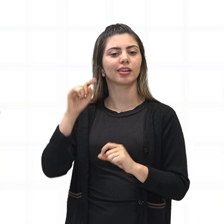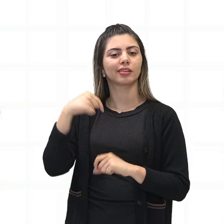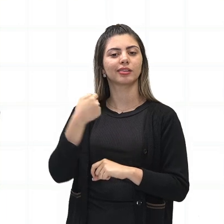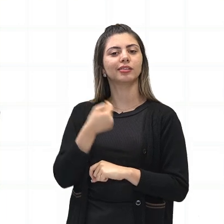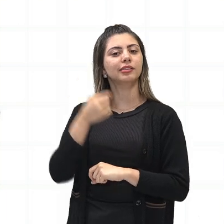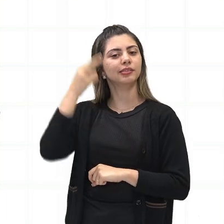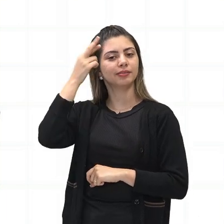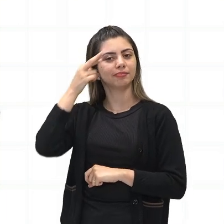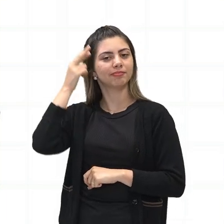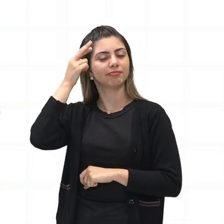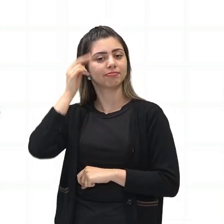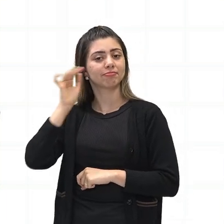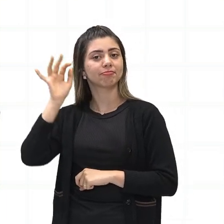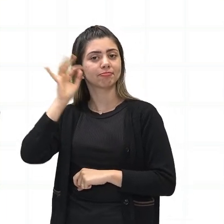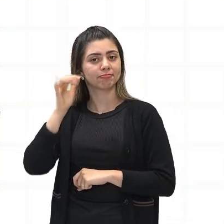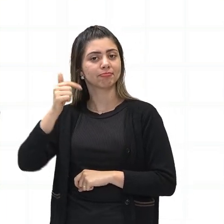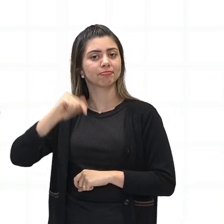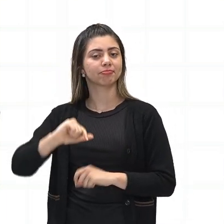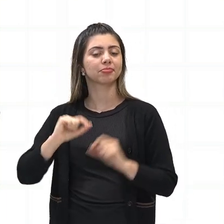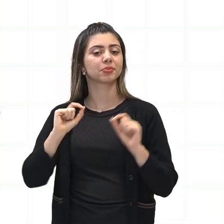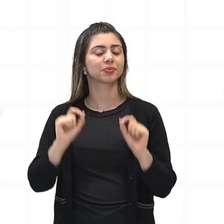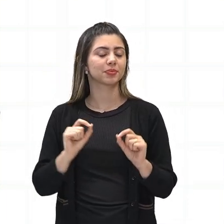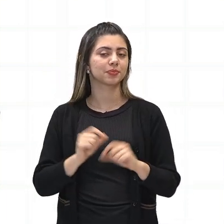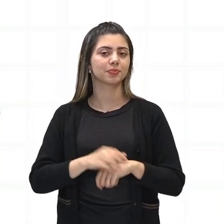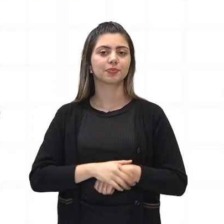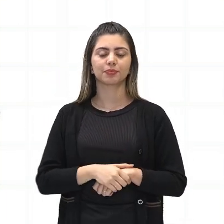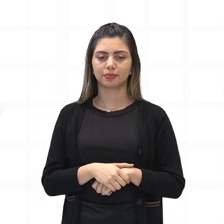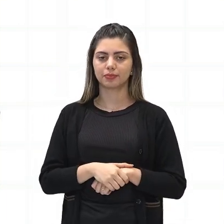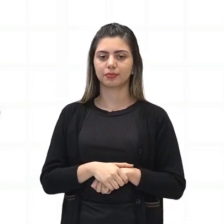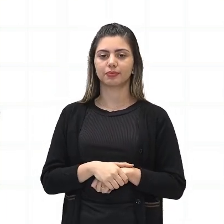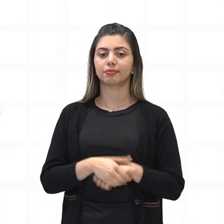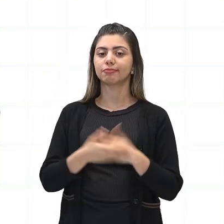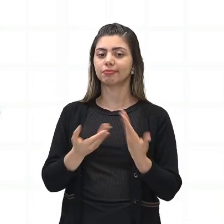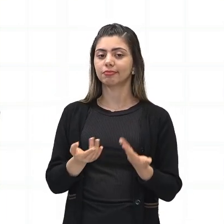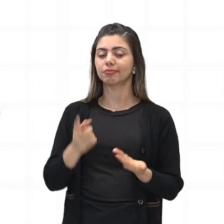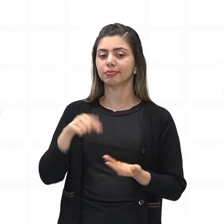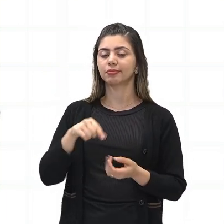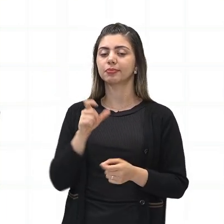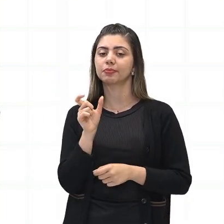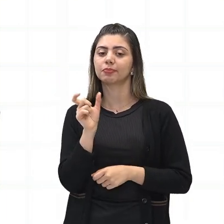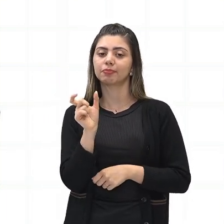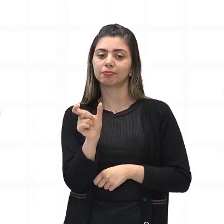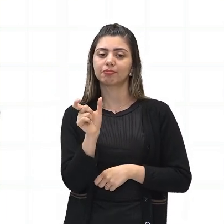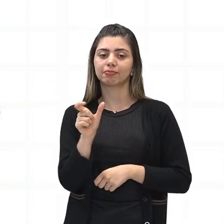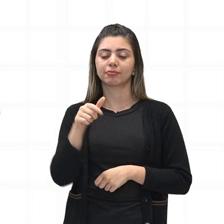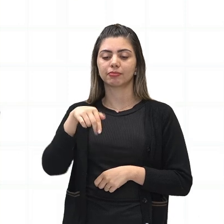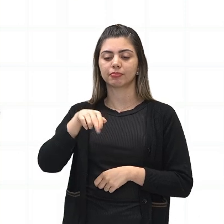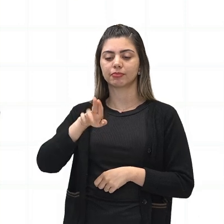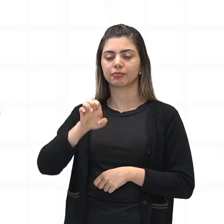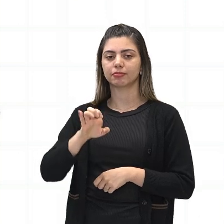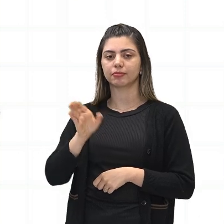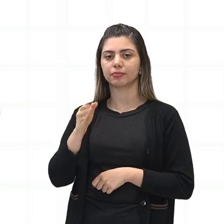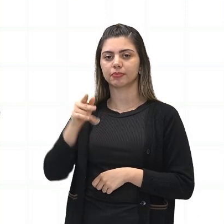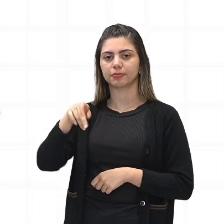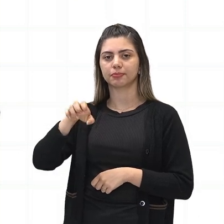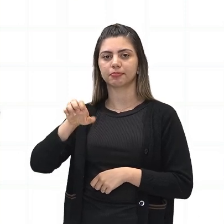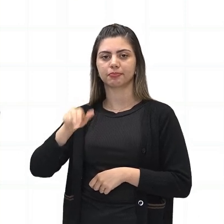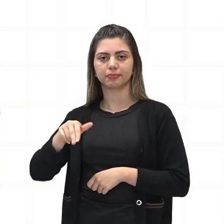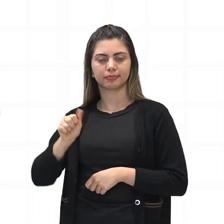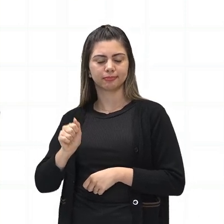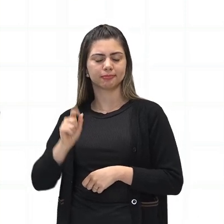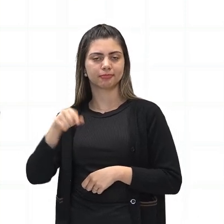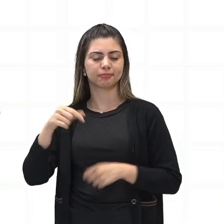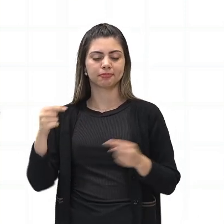reflexão de pensamento é justamente a expressão Que pena, juntamente com